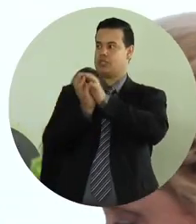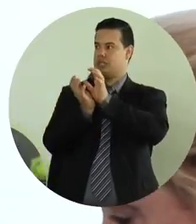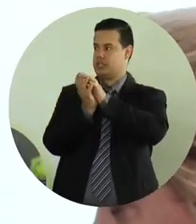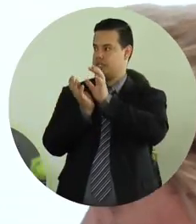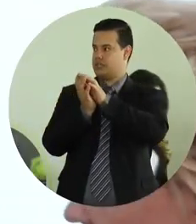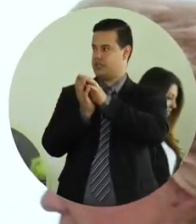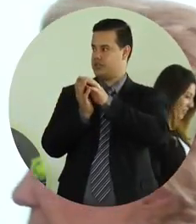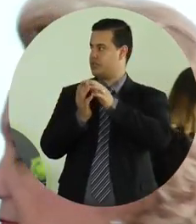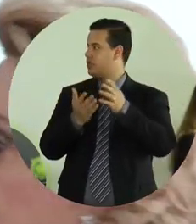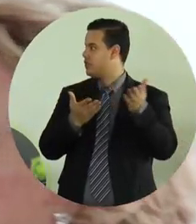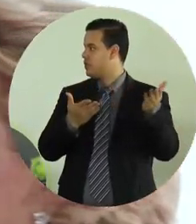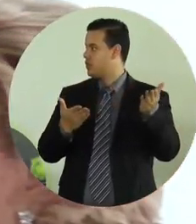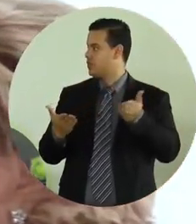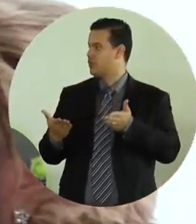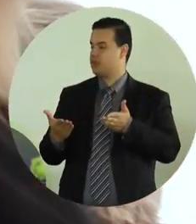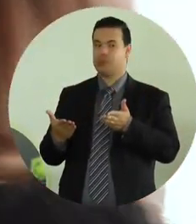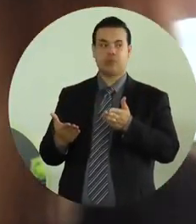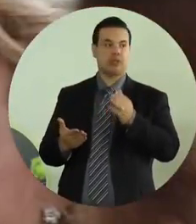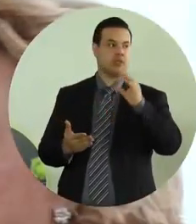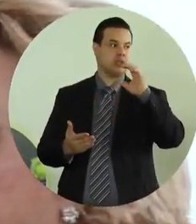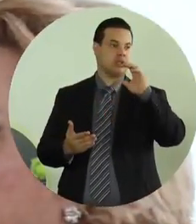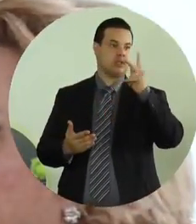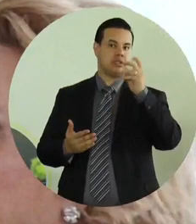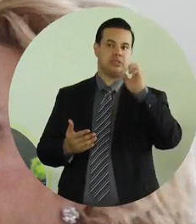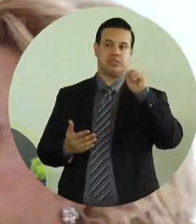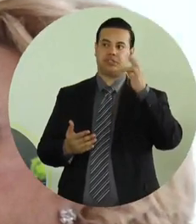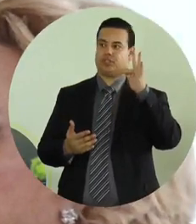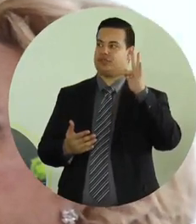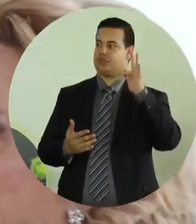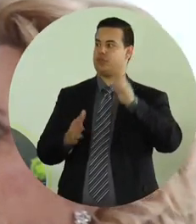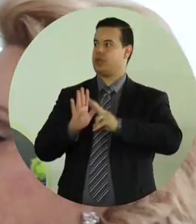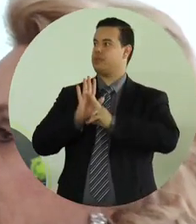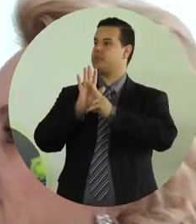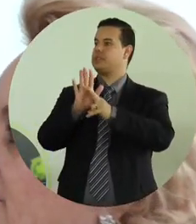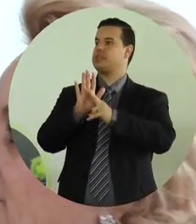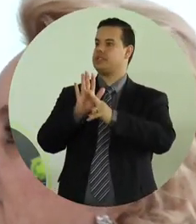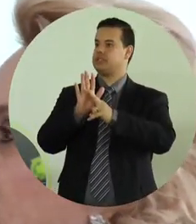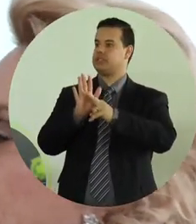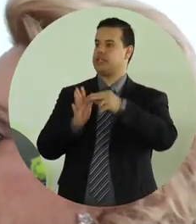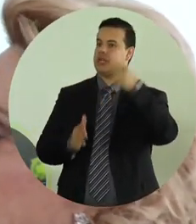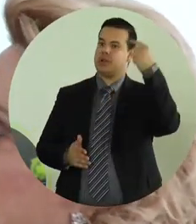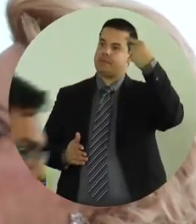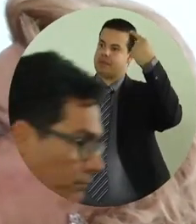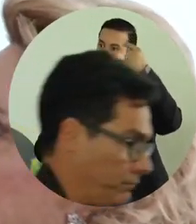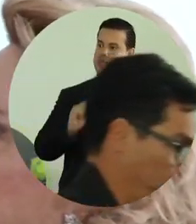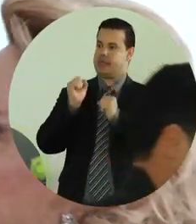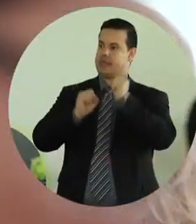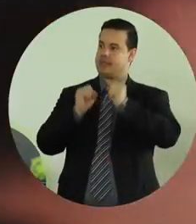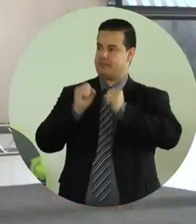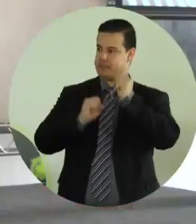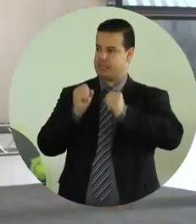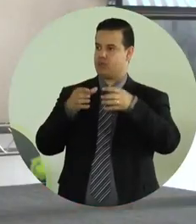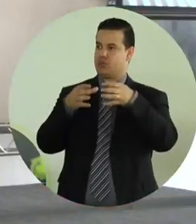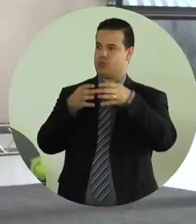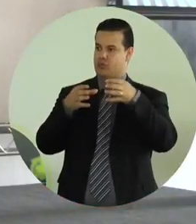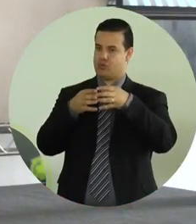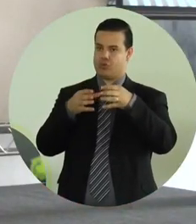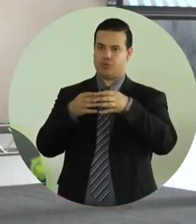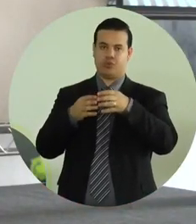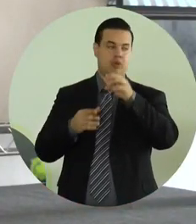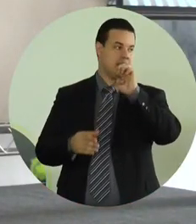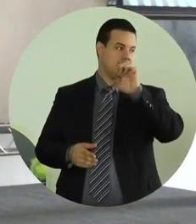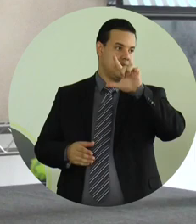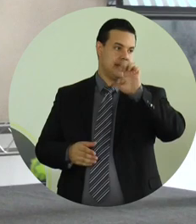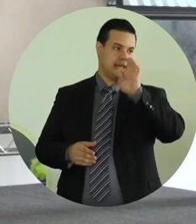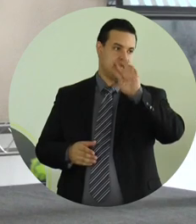Por gentileza, então, a CHESF, representante, foi a primeira empresa do Grupo Eletrobras a